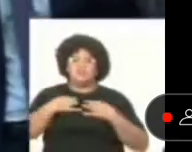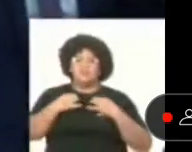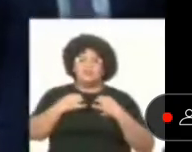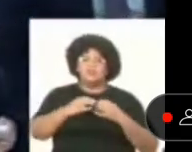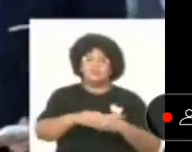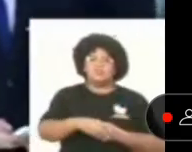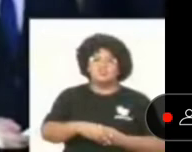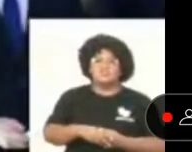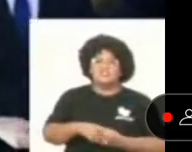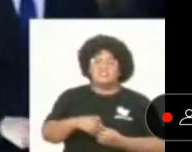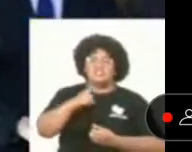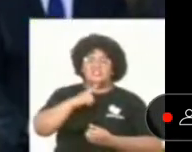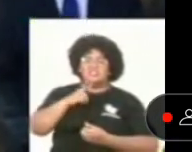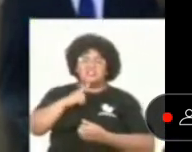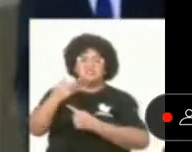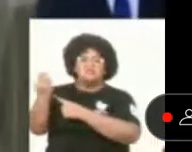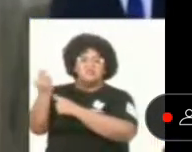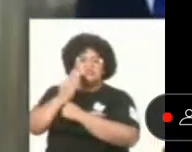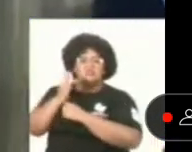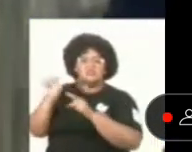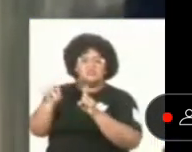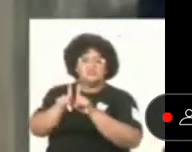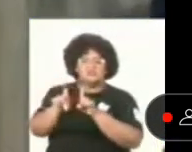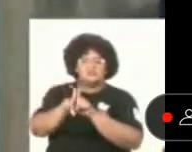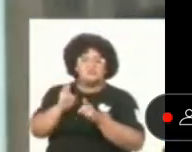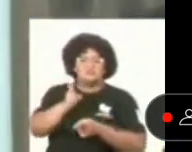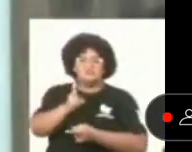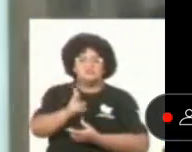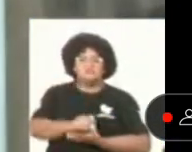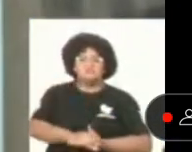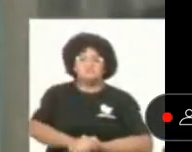nossa inspiração, que tem nos ajudado a caminhar.